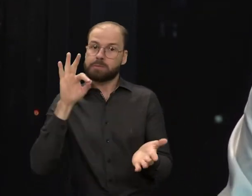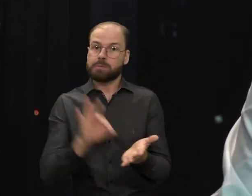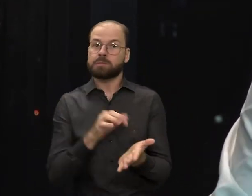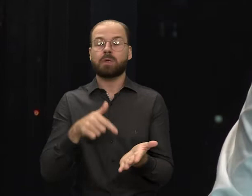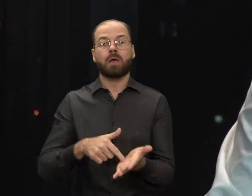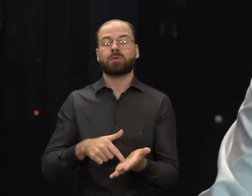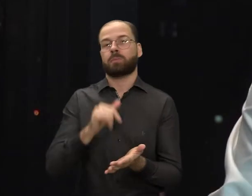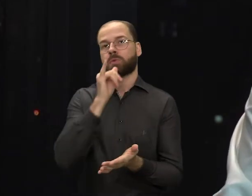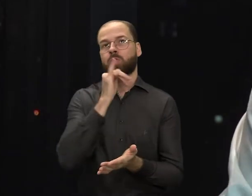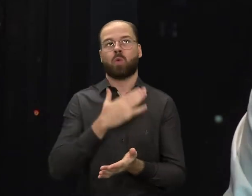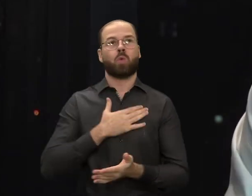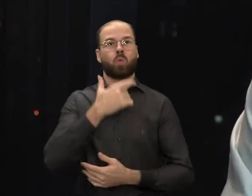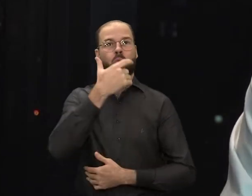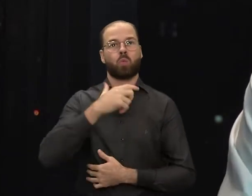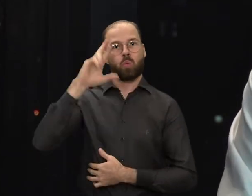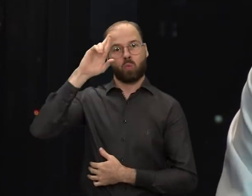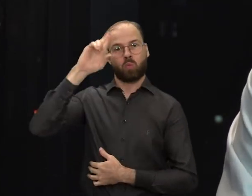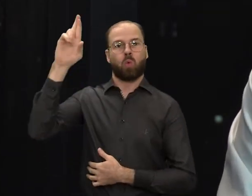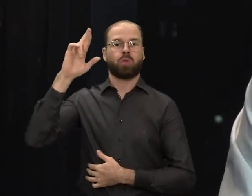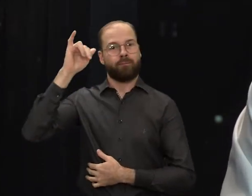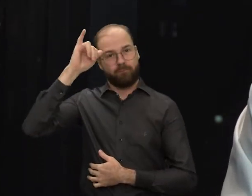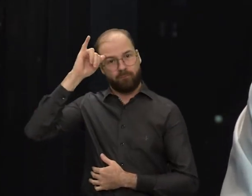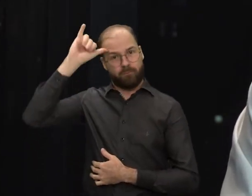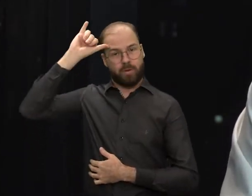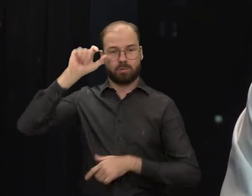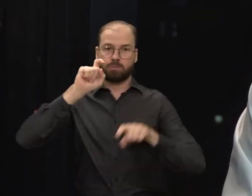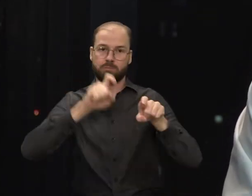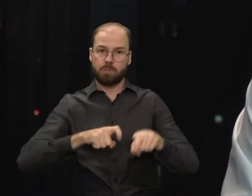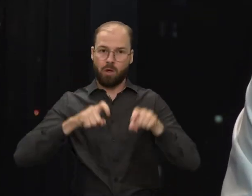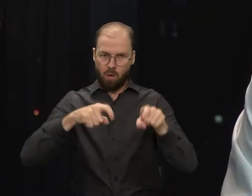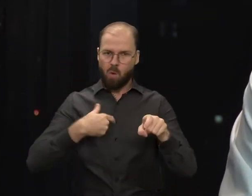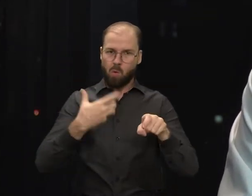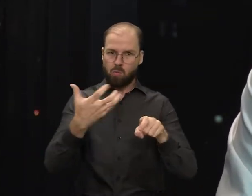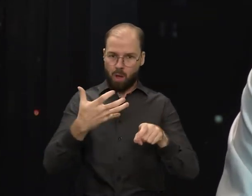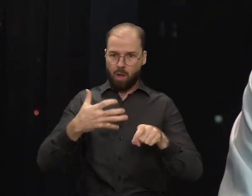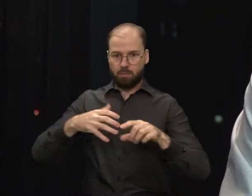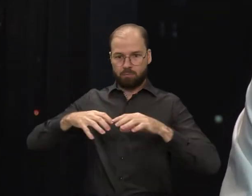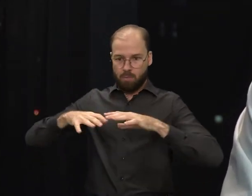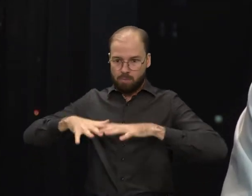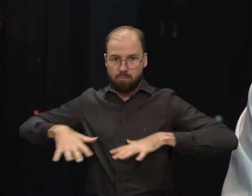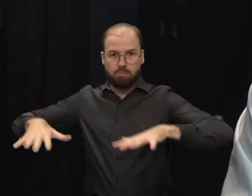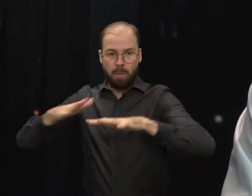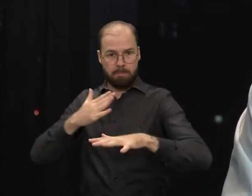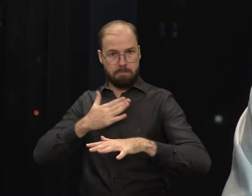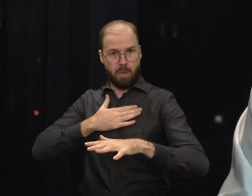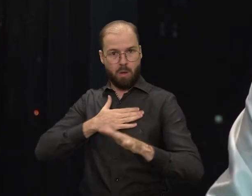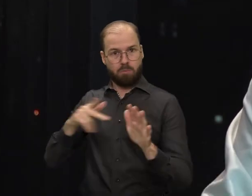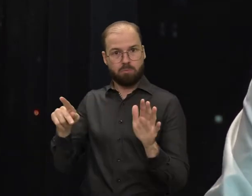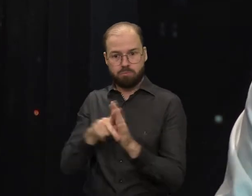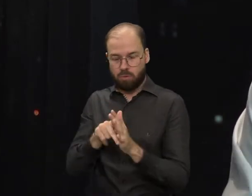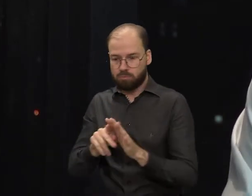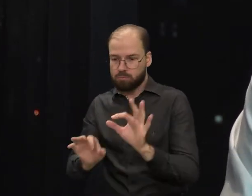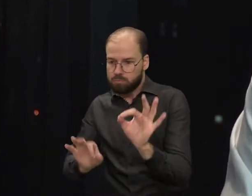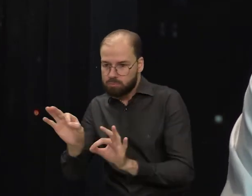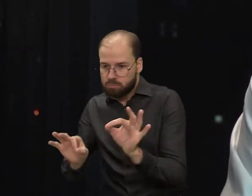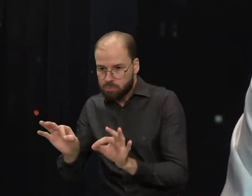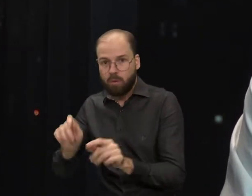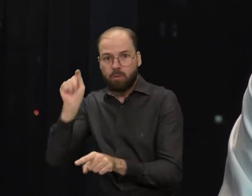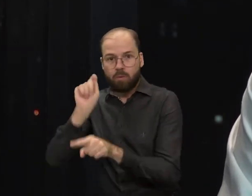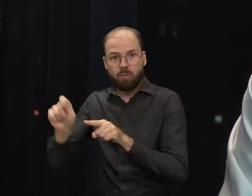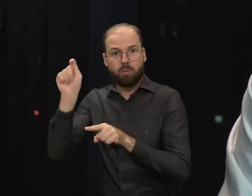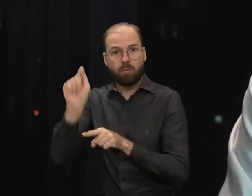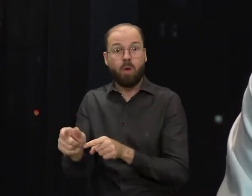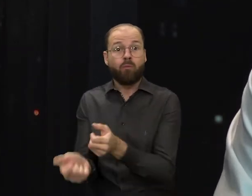atividades. Se um proprietário rural, ele quiser fazer uma queimada na propriedade dele, né? Um manejo com fogo, ele tem que